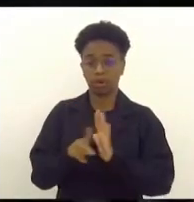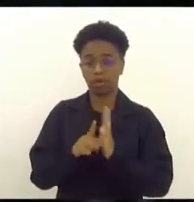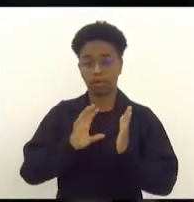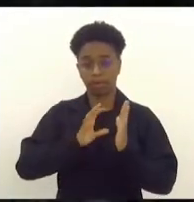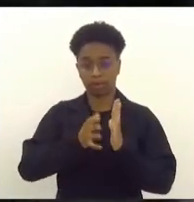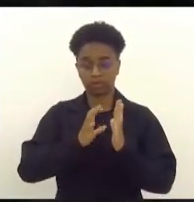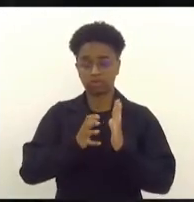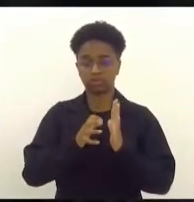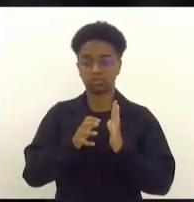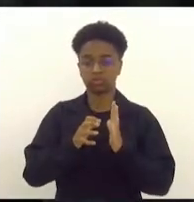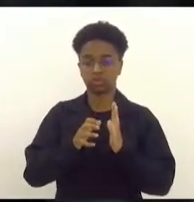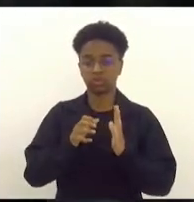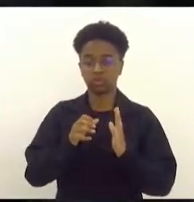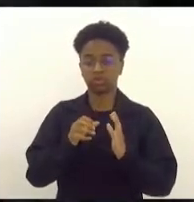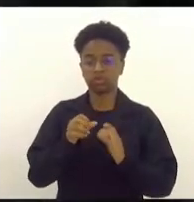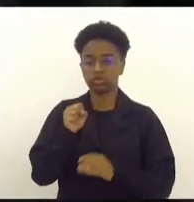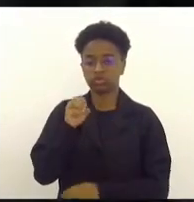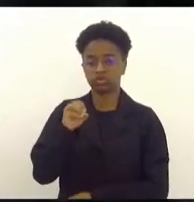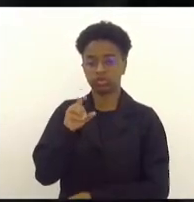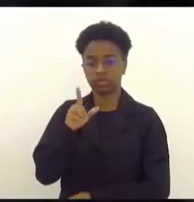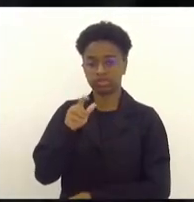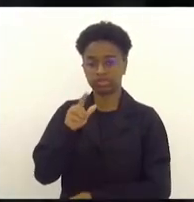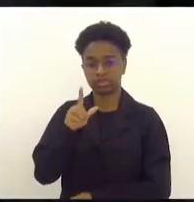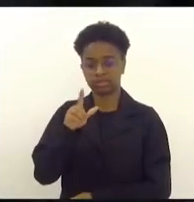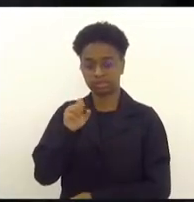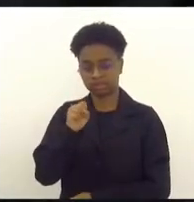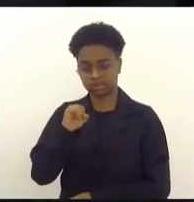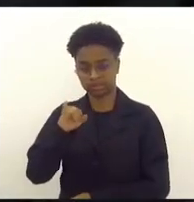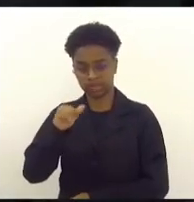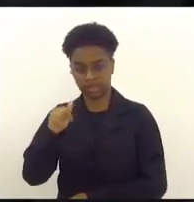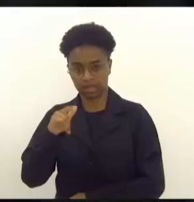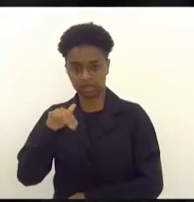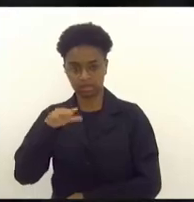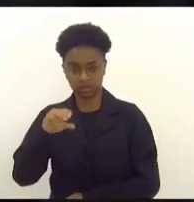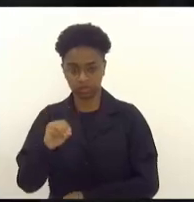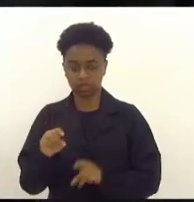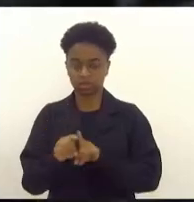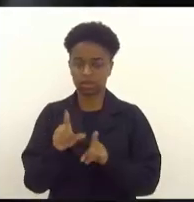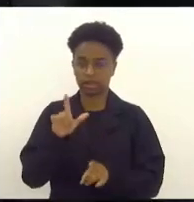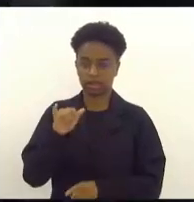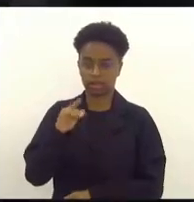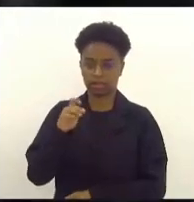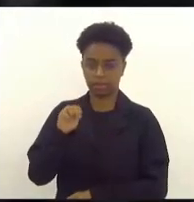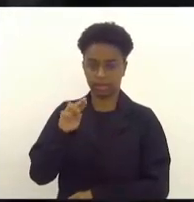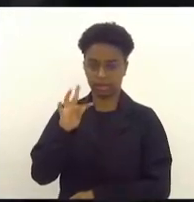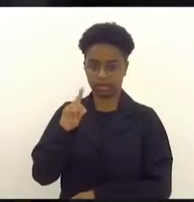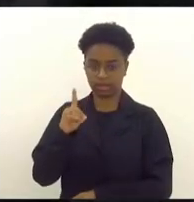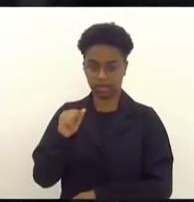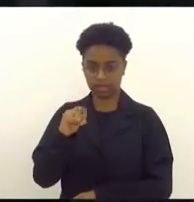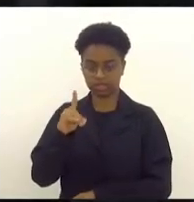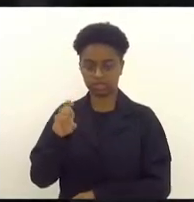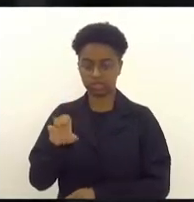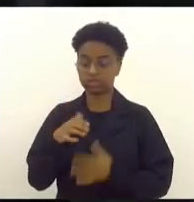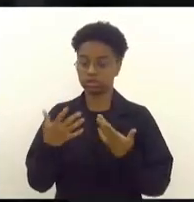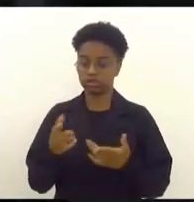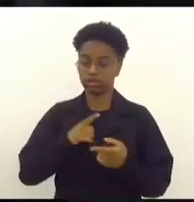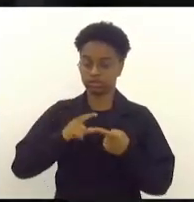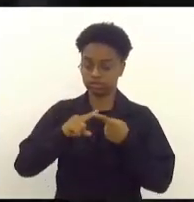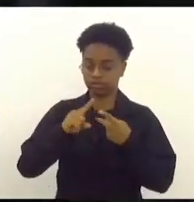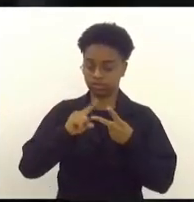socialismo e liberdade Então as duas principais teses